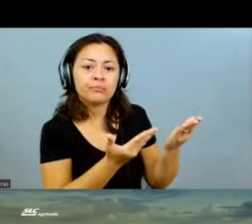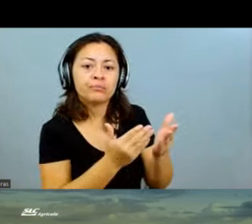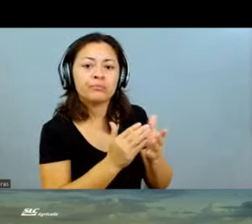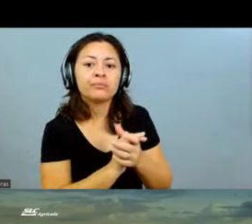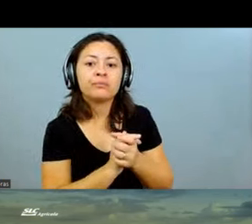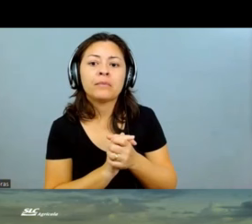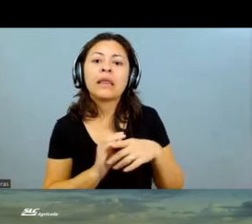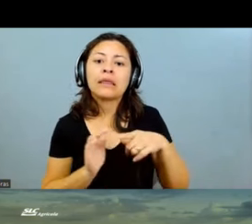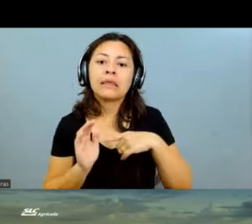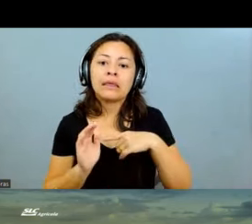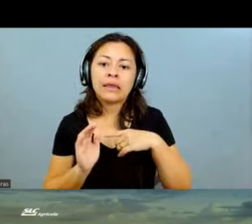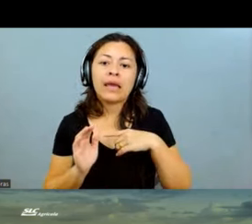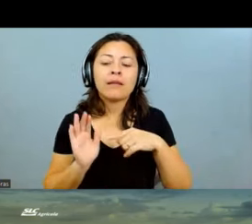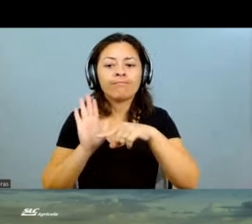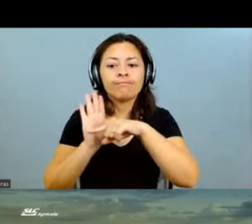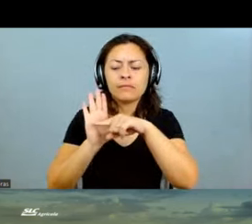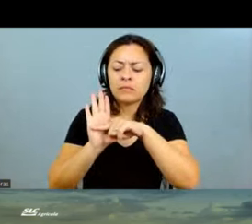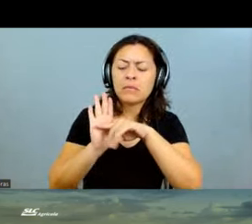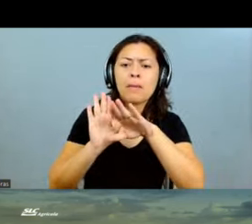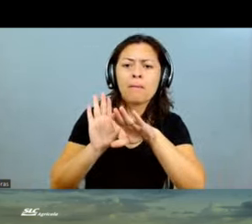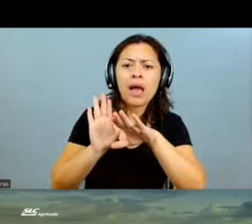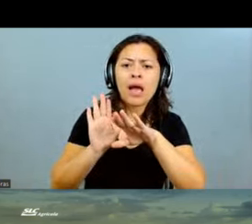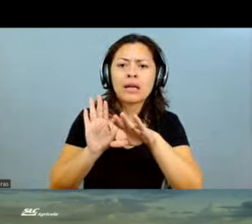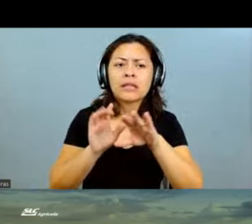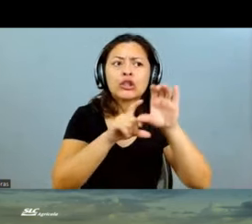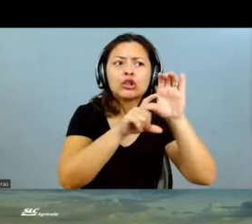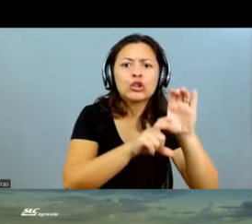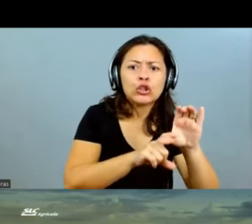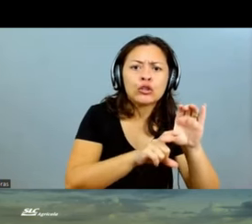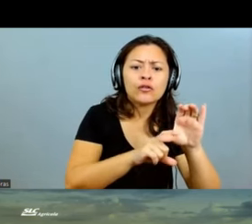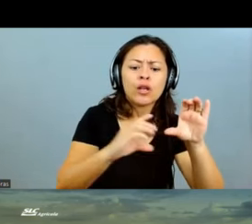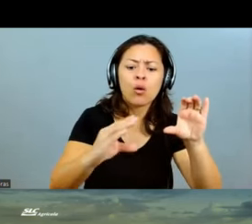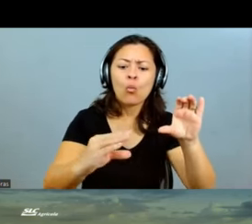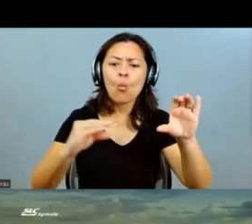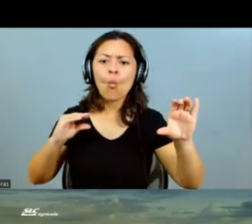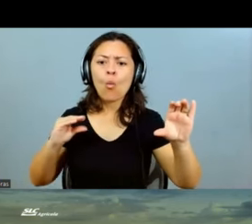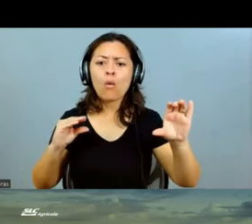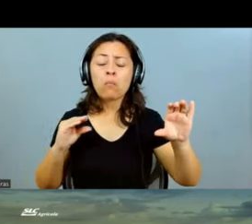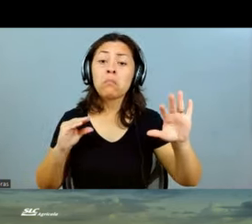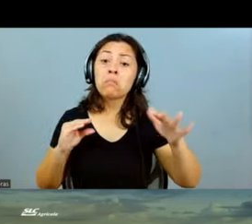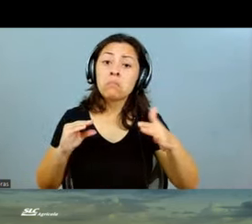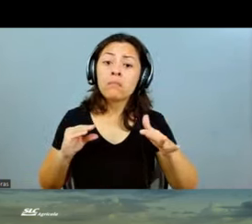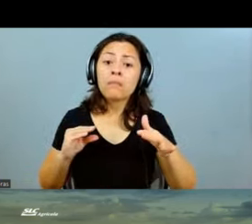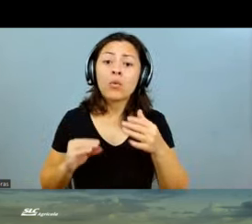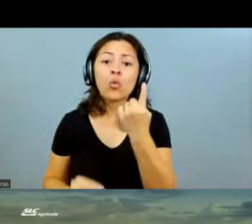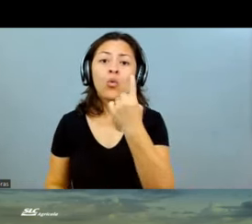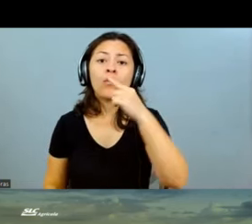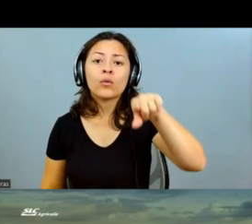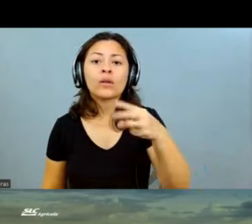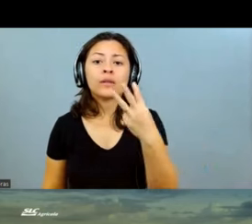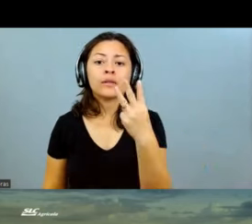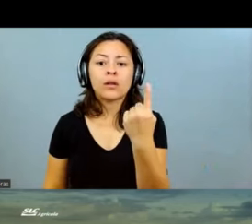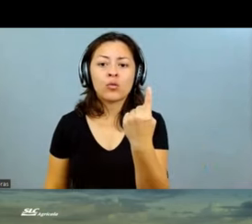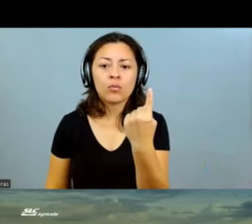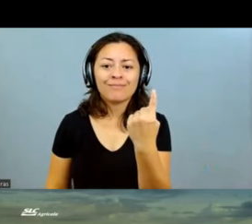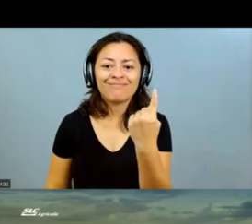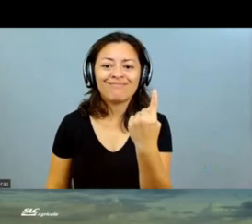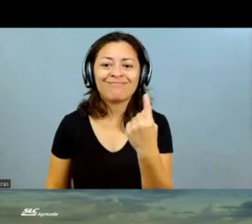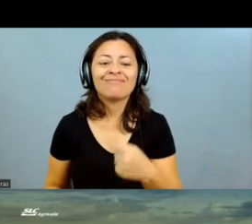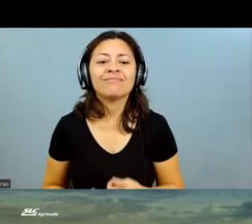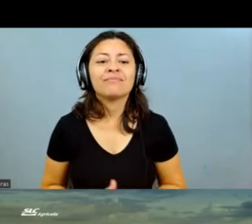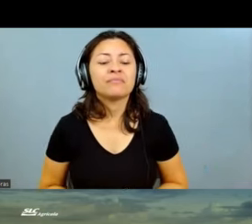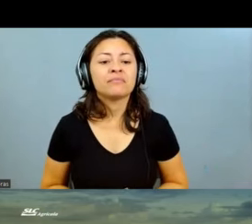negativa a relação dívida líquida e bit ajustado finalizou o período em 1,31 vezes